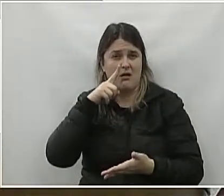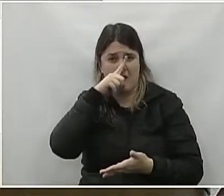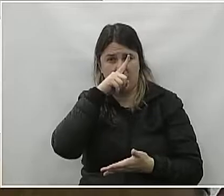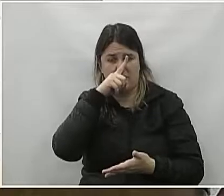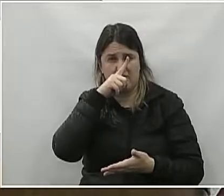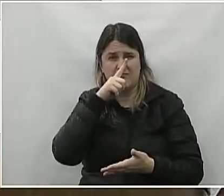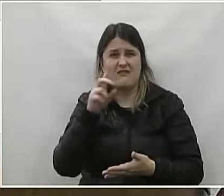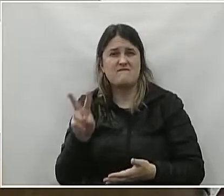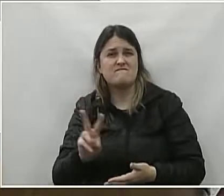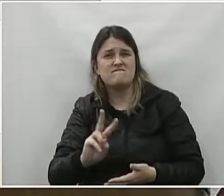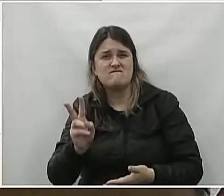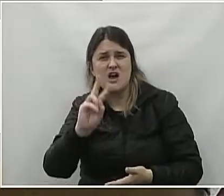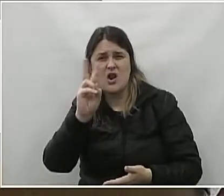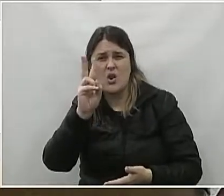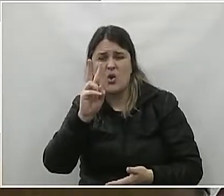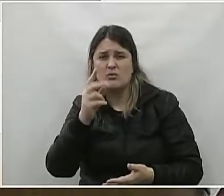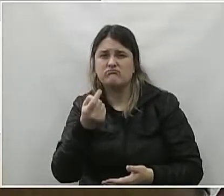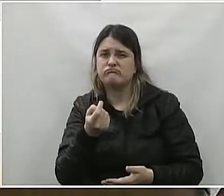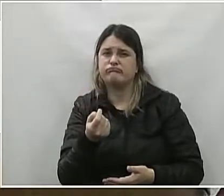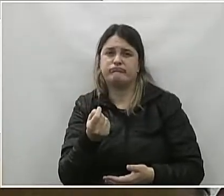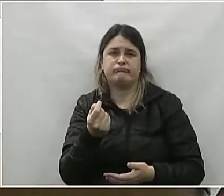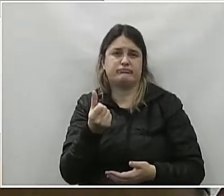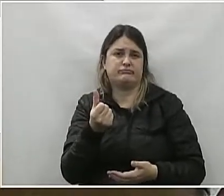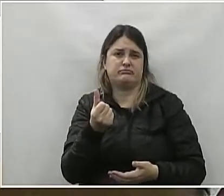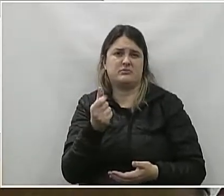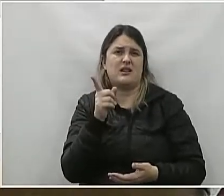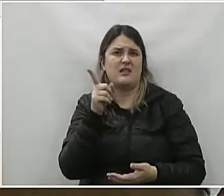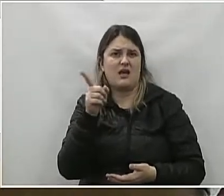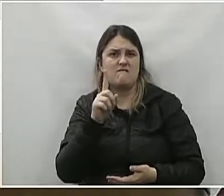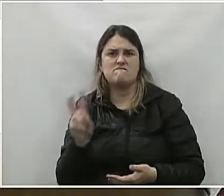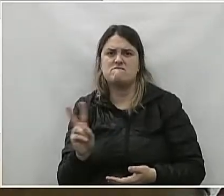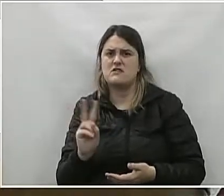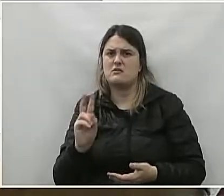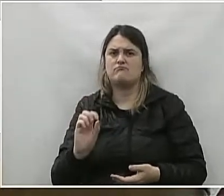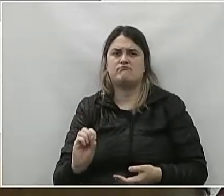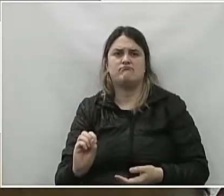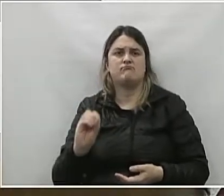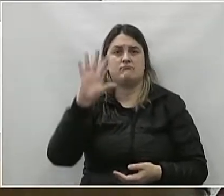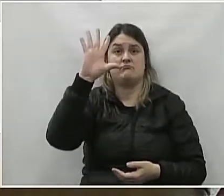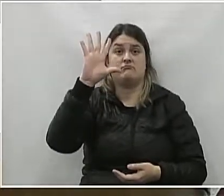um preço muito abaixo do que vale realmente.